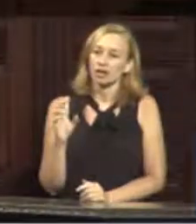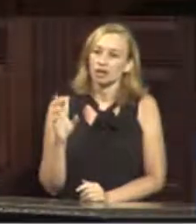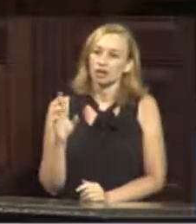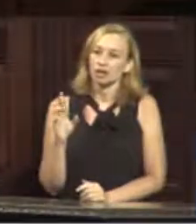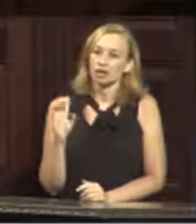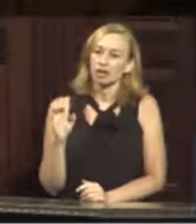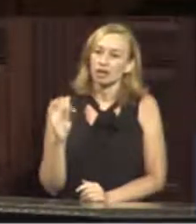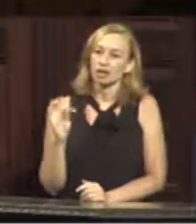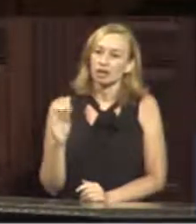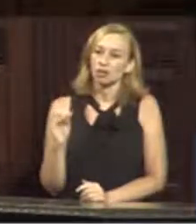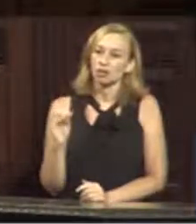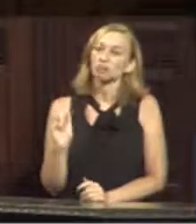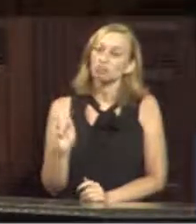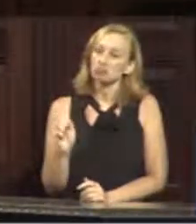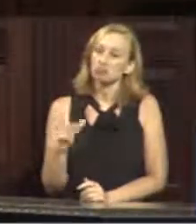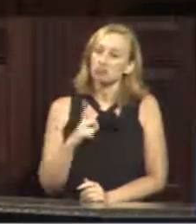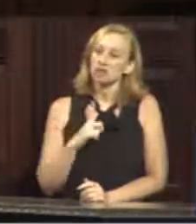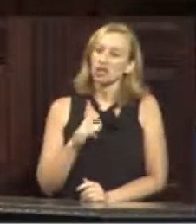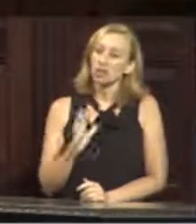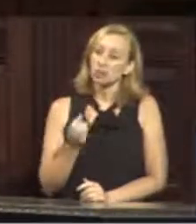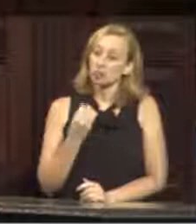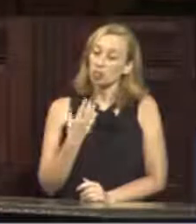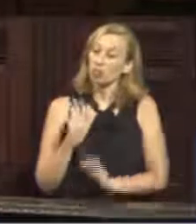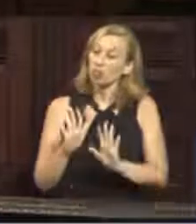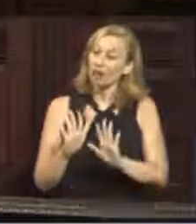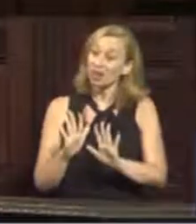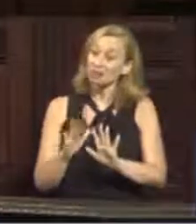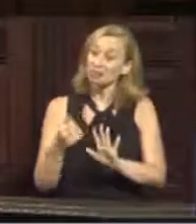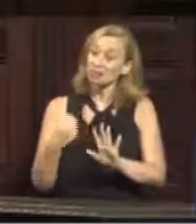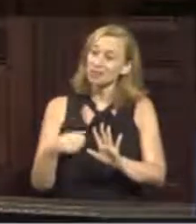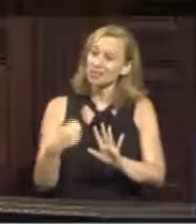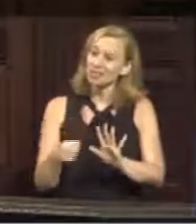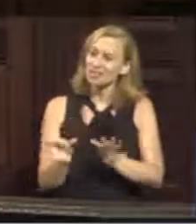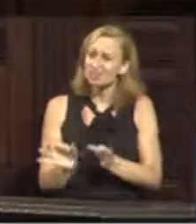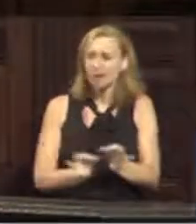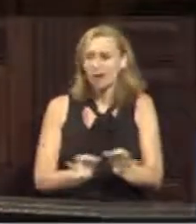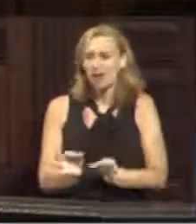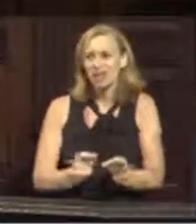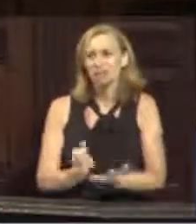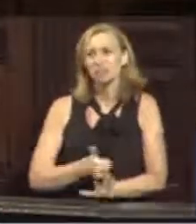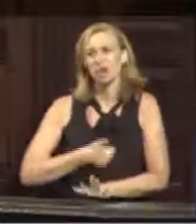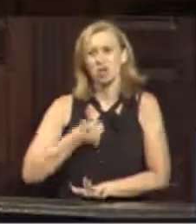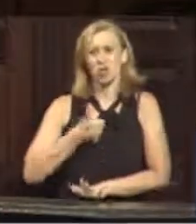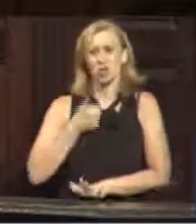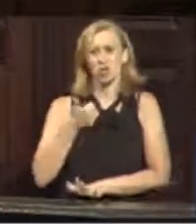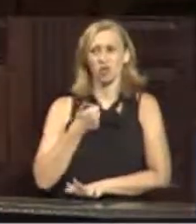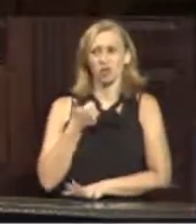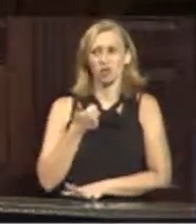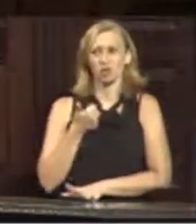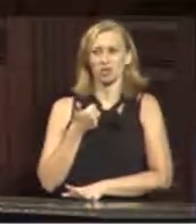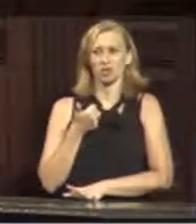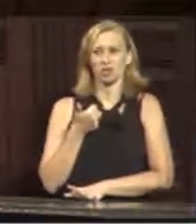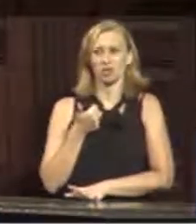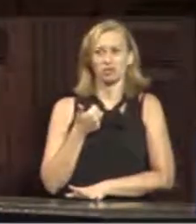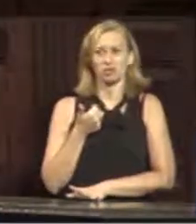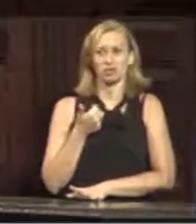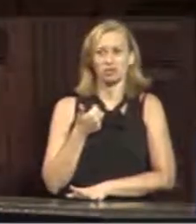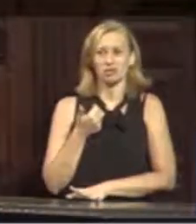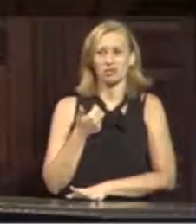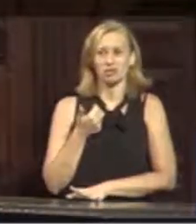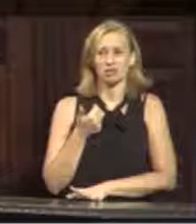sem simulação de ganhos e perdas, é impossível acatá-lo. Além do mais,